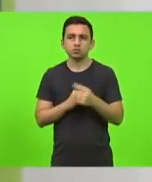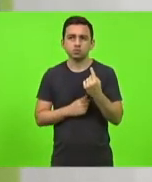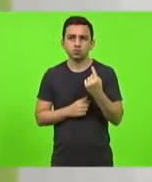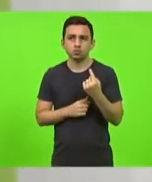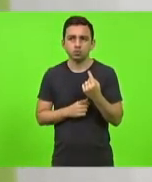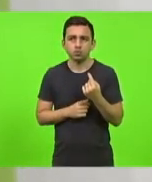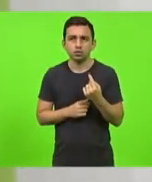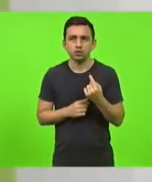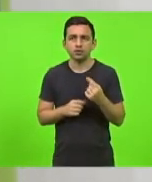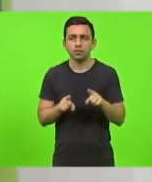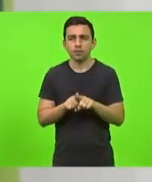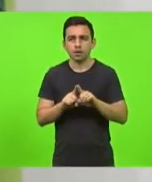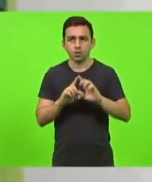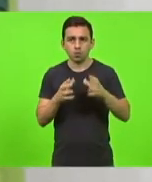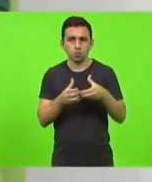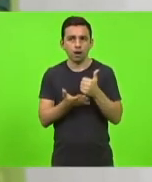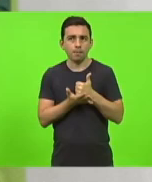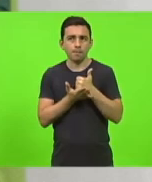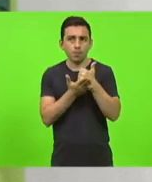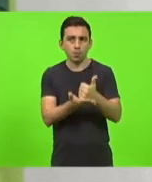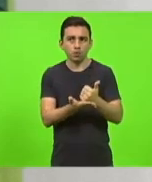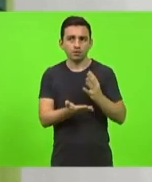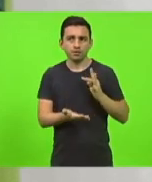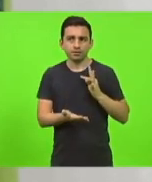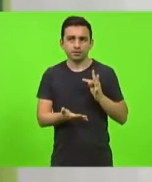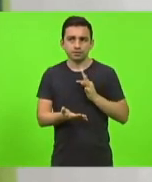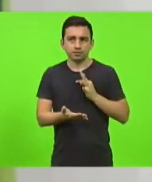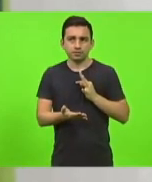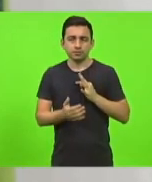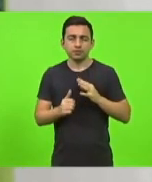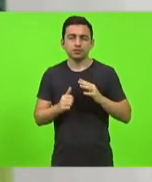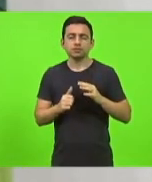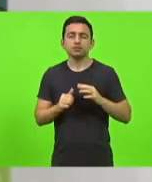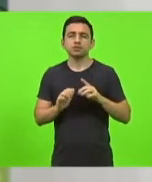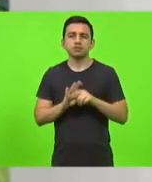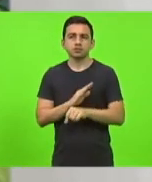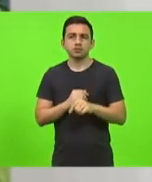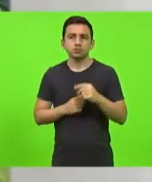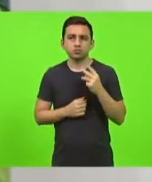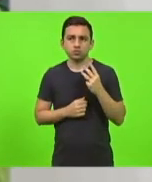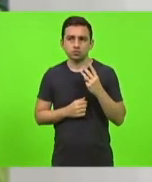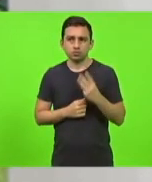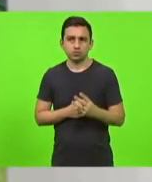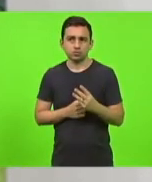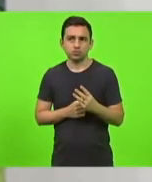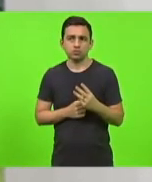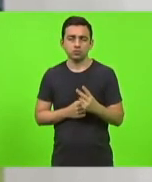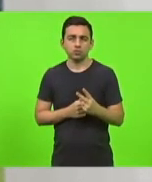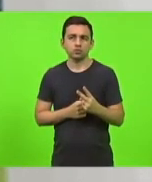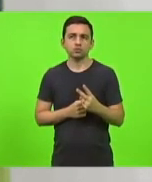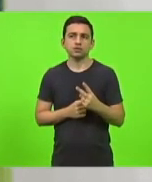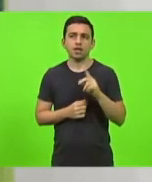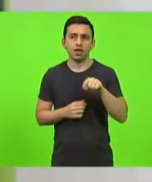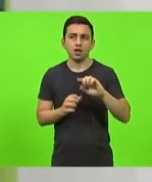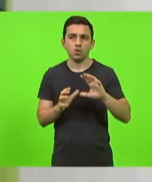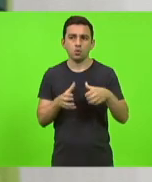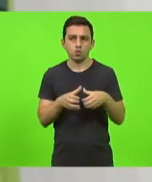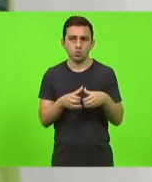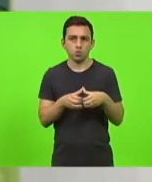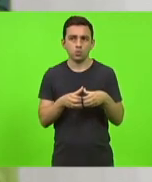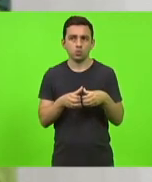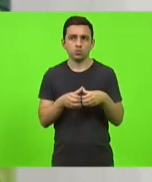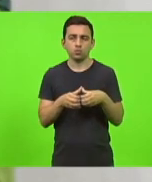grupo operacional de apoio técnico, inciso 2, que compõe nesse grupo ocupacional de